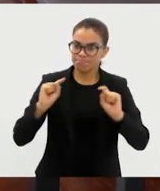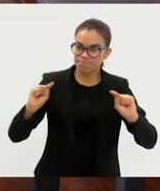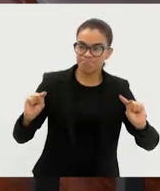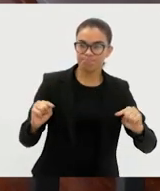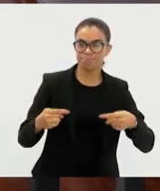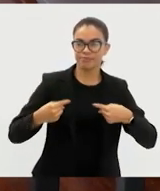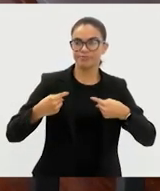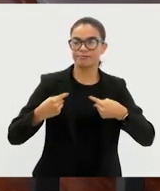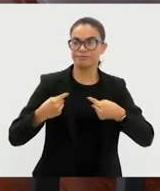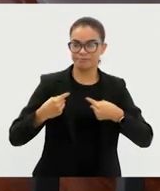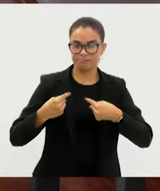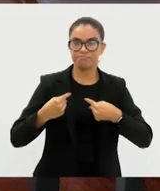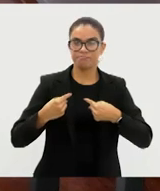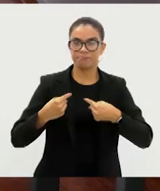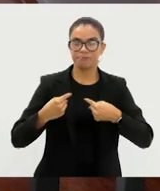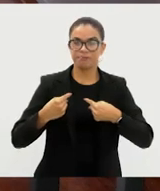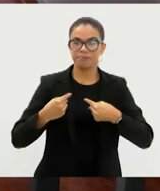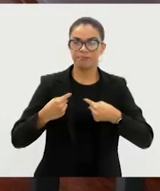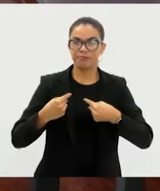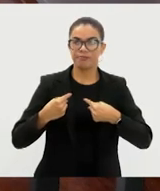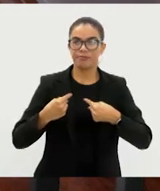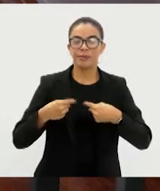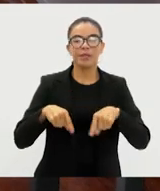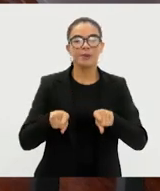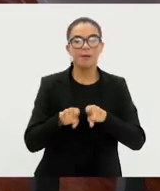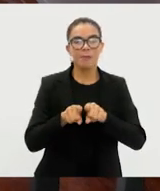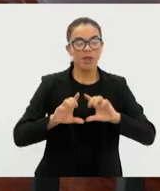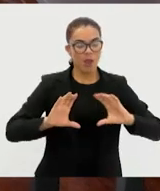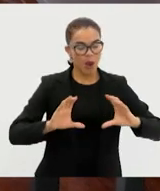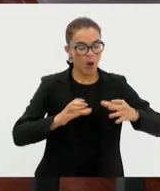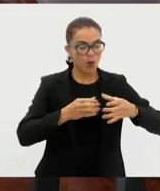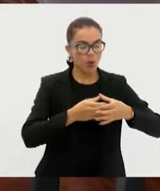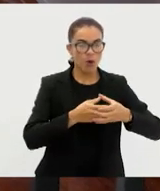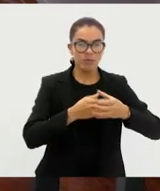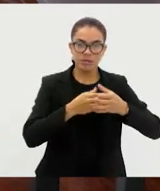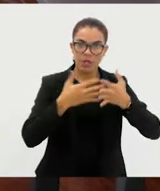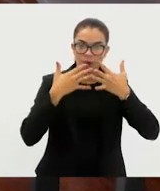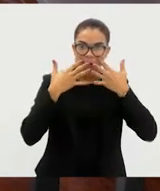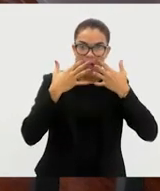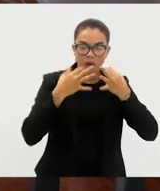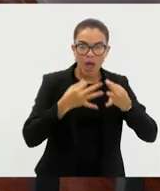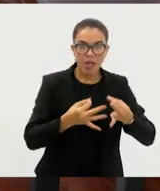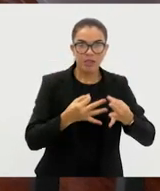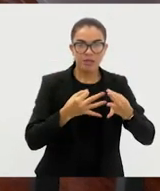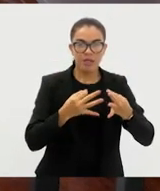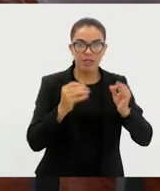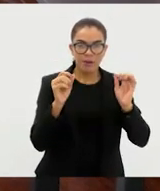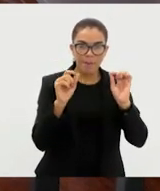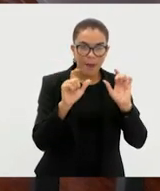desafiador, né? E que essa comissão vai estar bastante atenta,